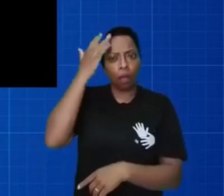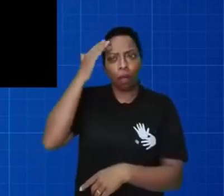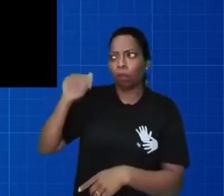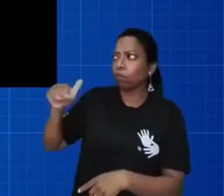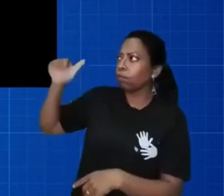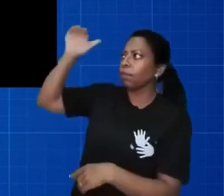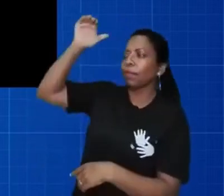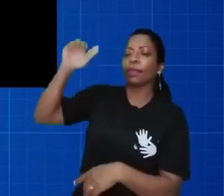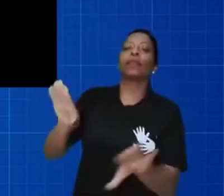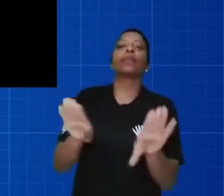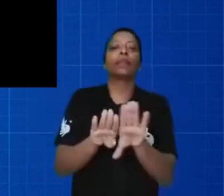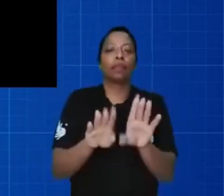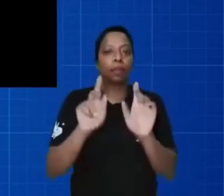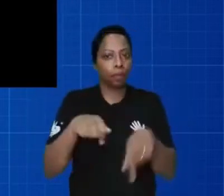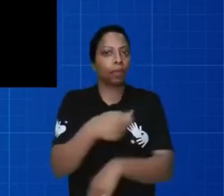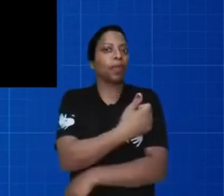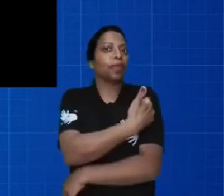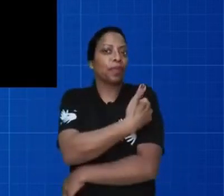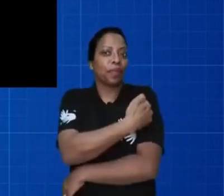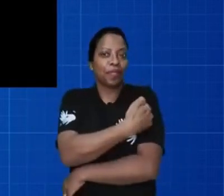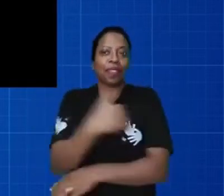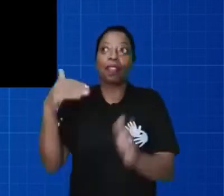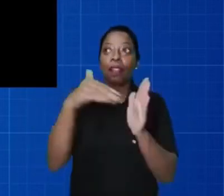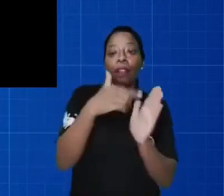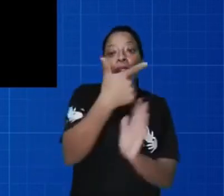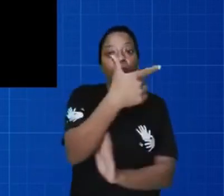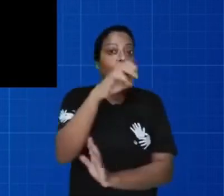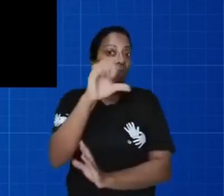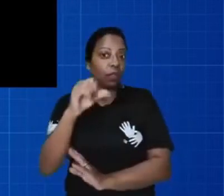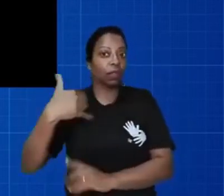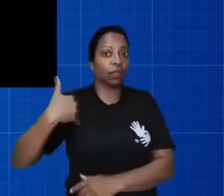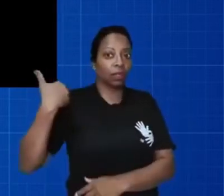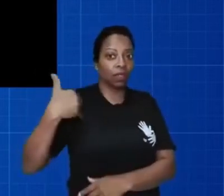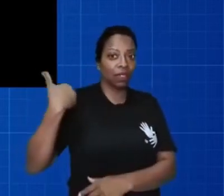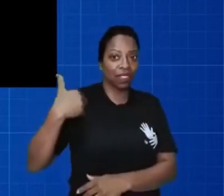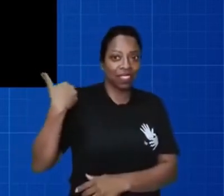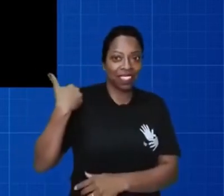e maiores de 29 anos até 49 precisam ter uma dose da vacina.